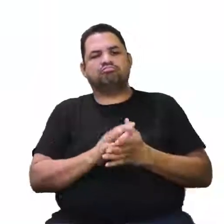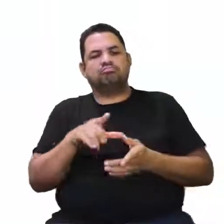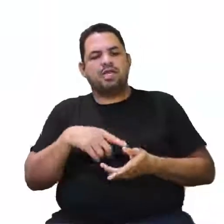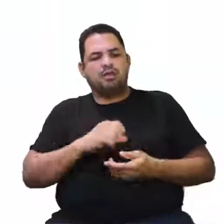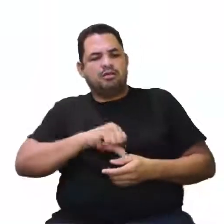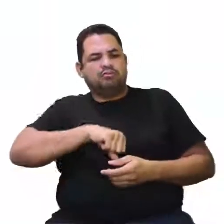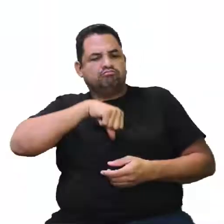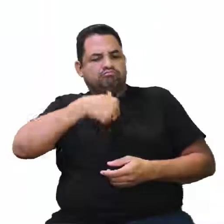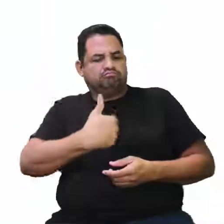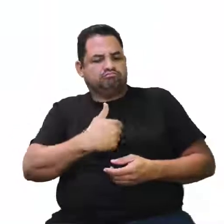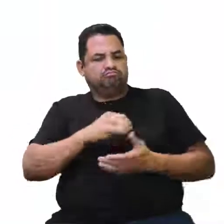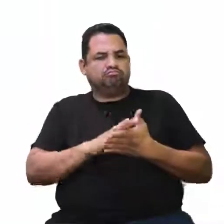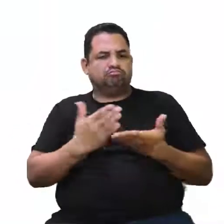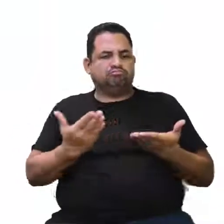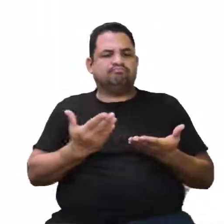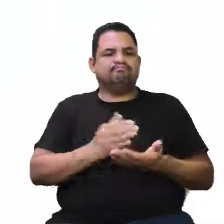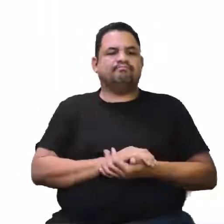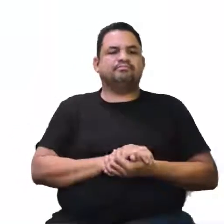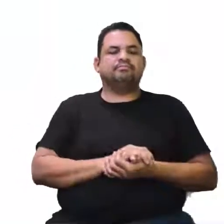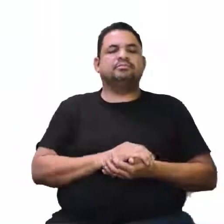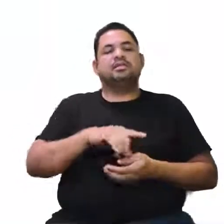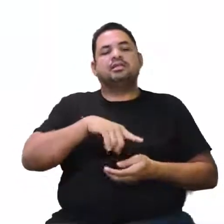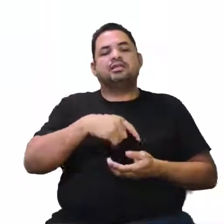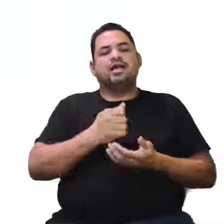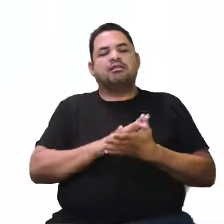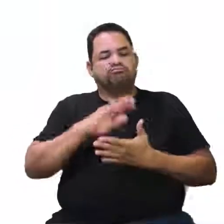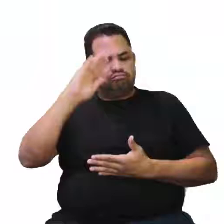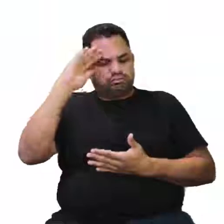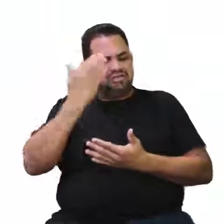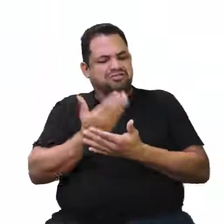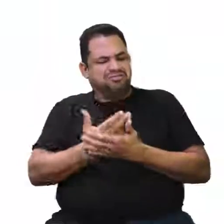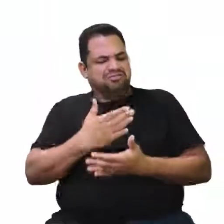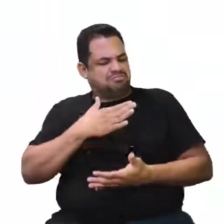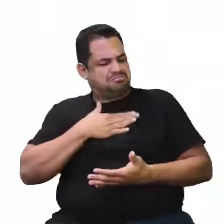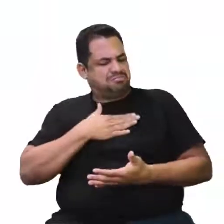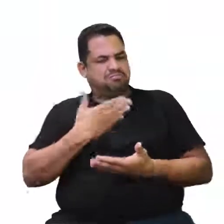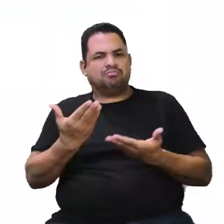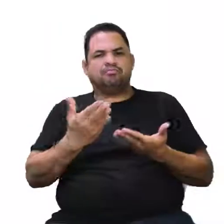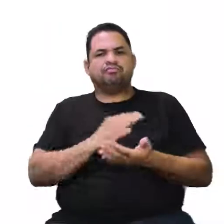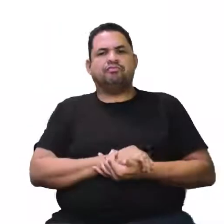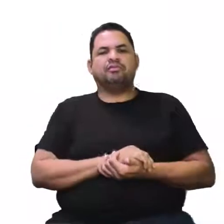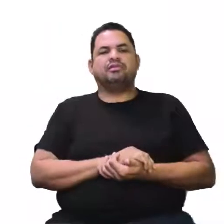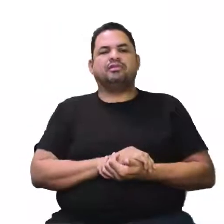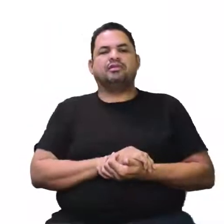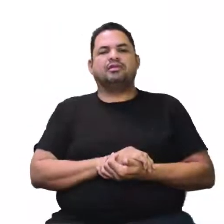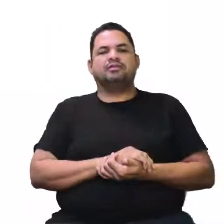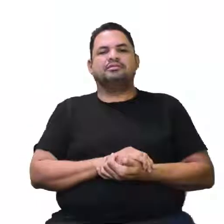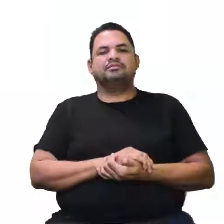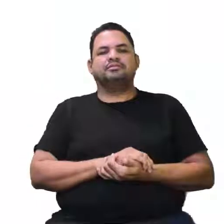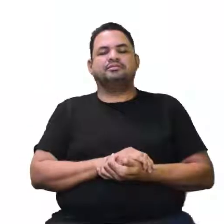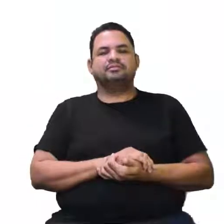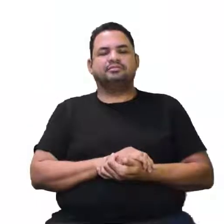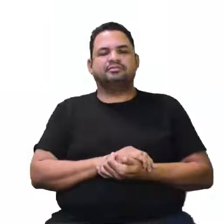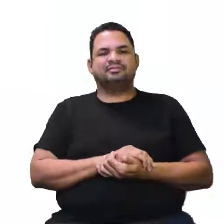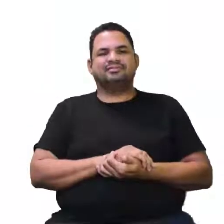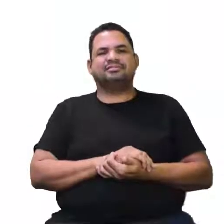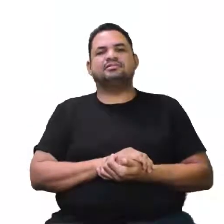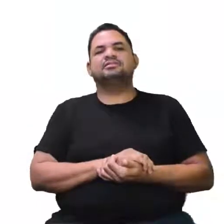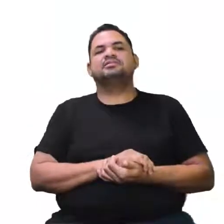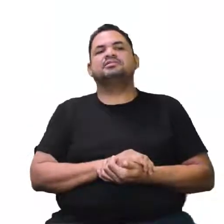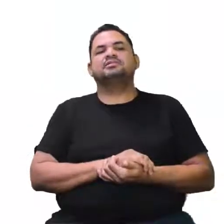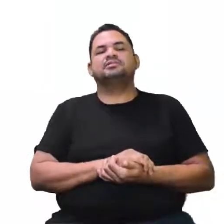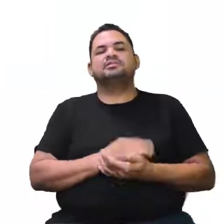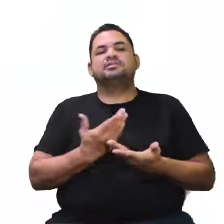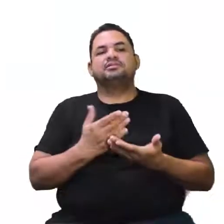tenho autoestima ou tenho baixa estima? Eu tenho autoconfiança, né? Eu espero que você, caríssimo aluno, tenha. E que